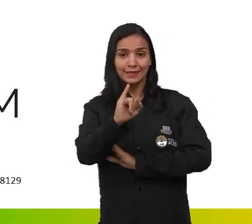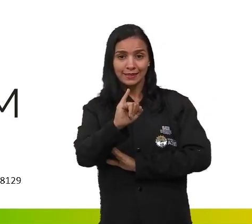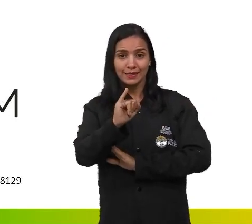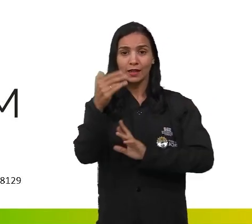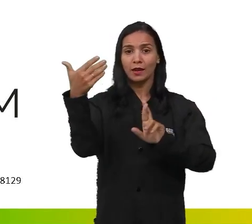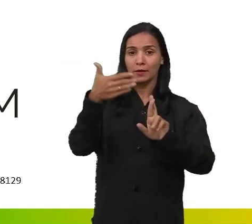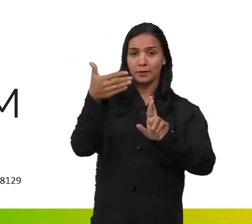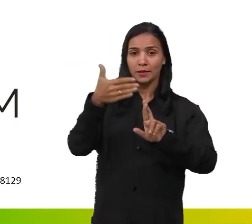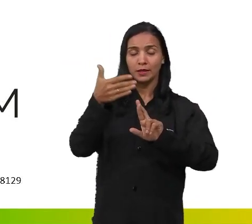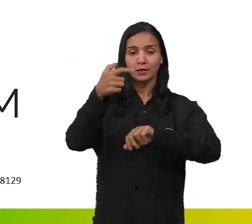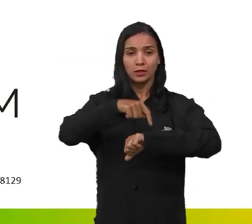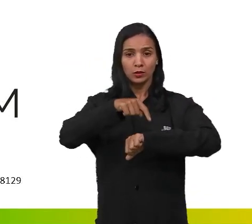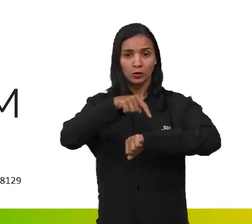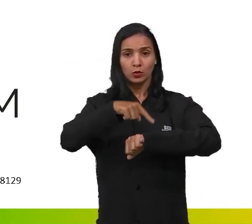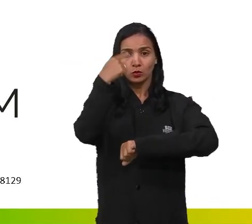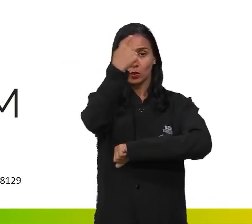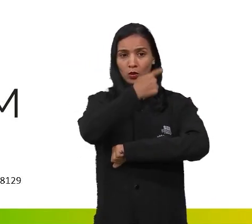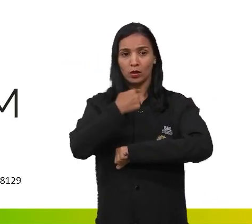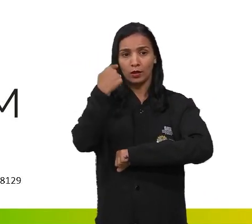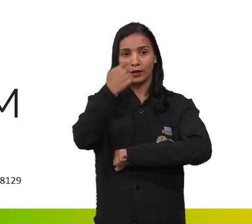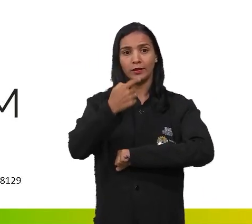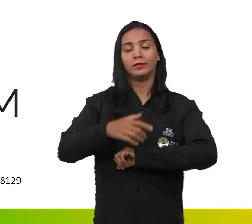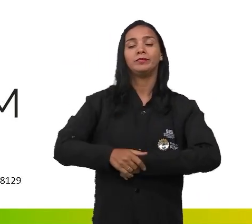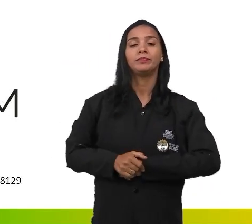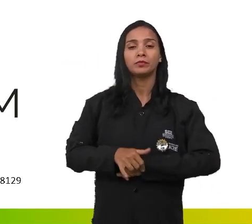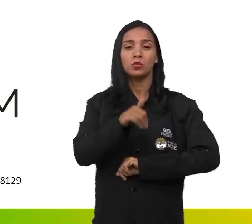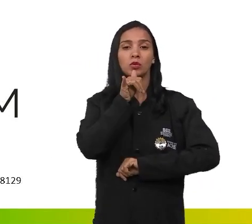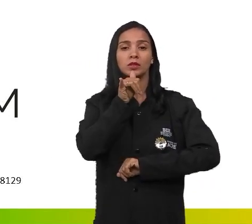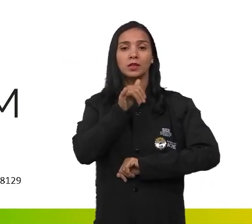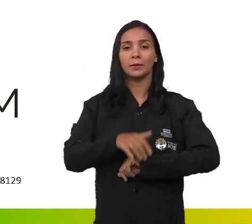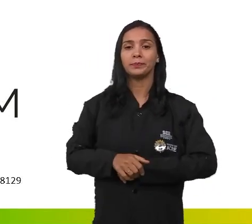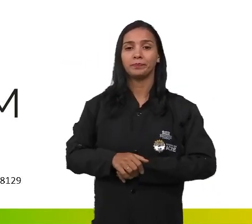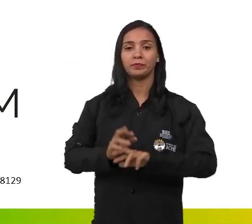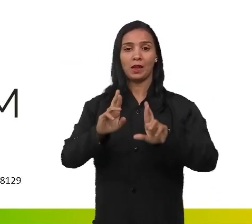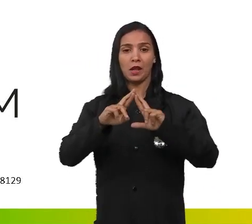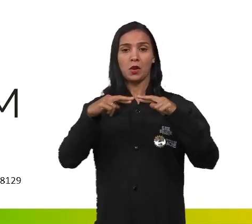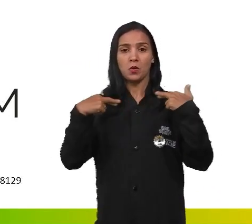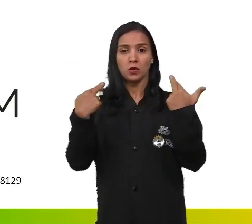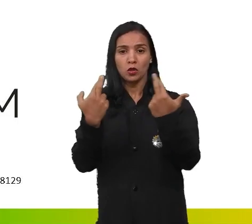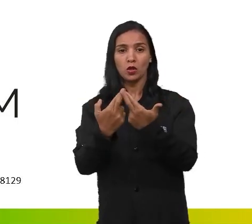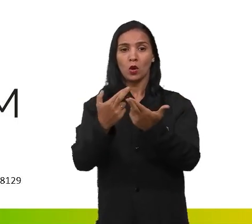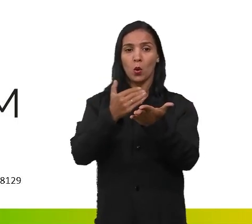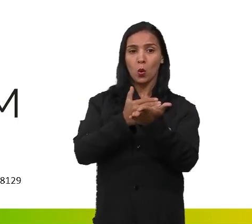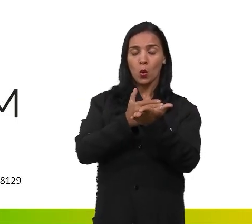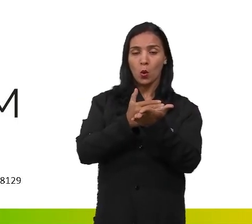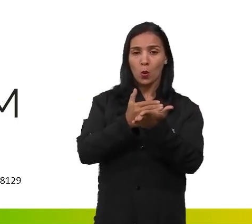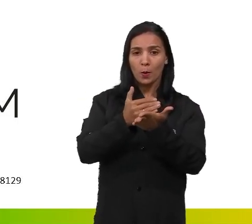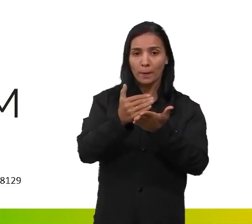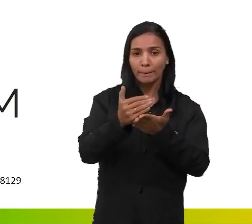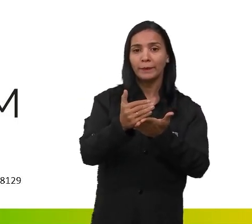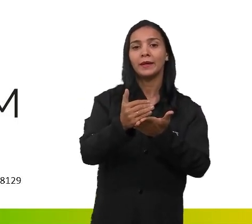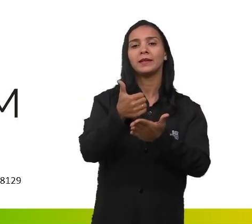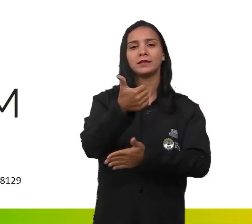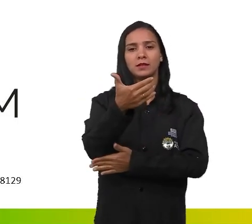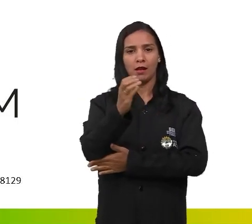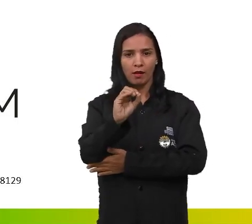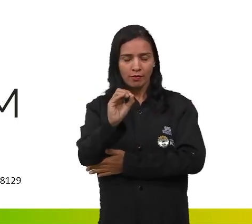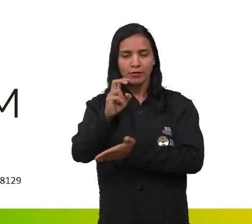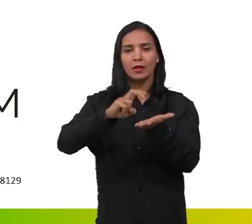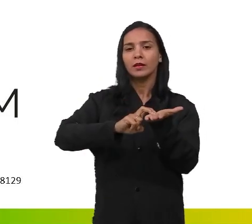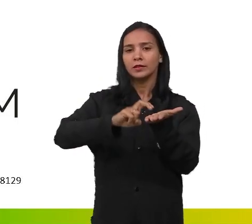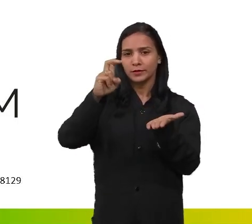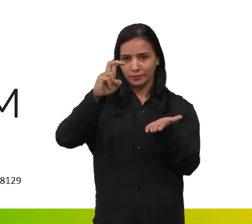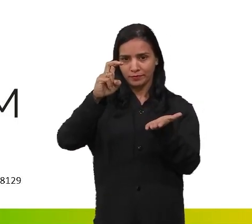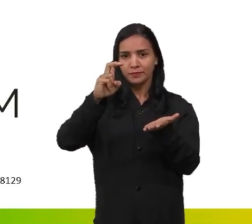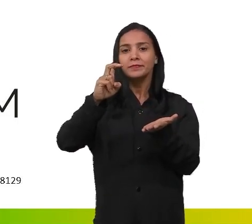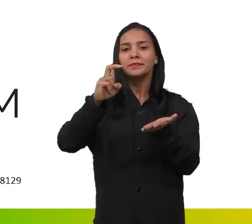the meeting will begin at 10 a.m. A reunião começará às 10 horas da manhã. Observem